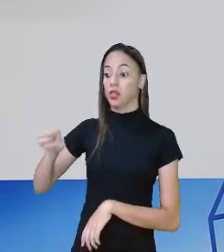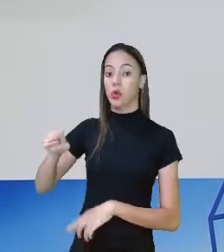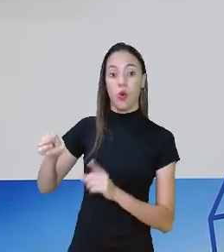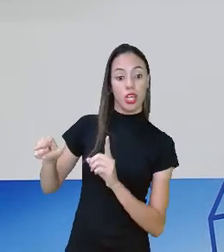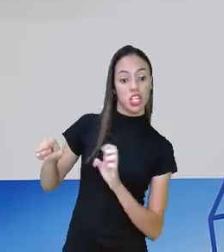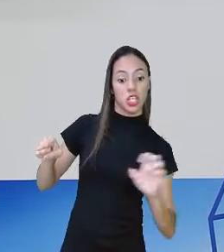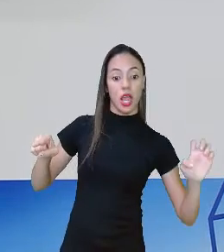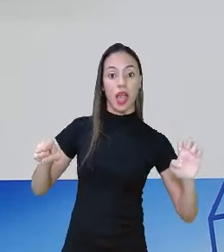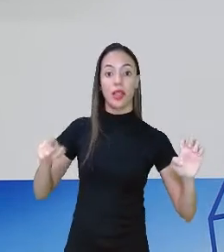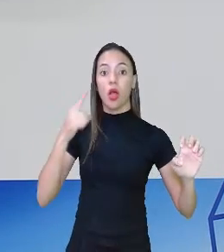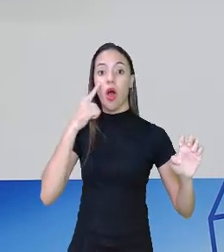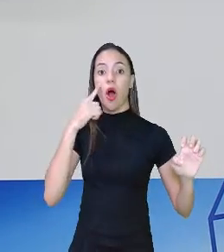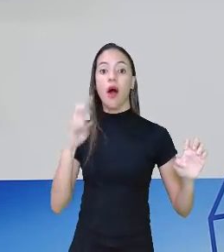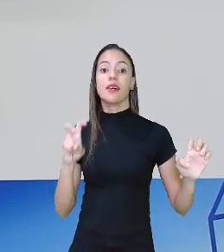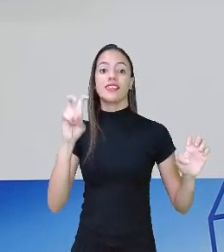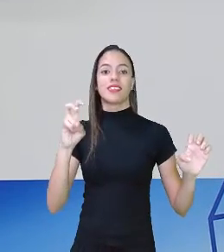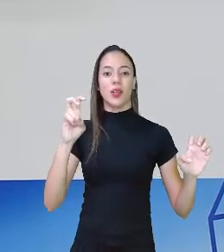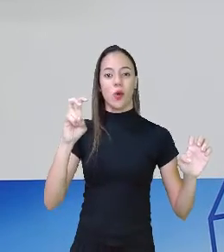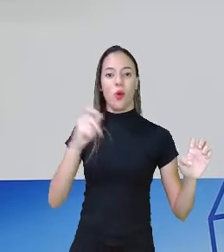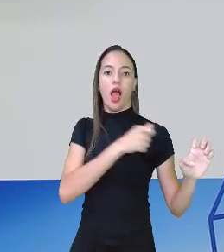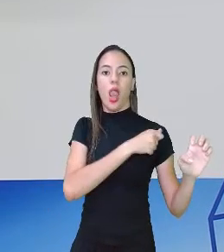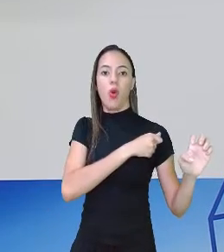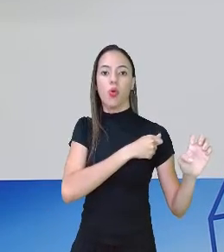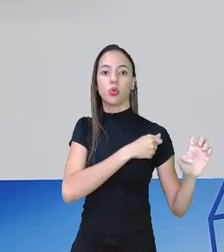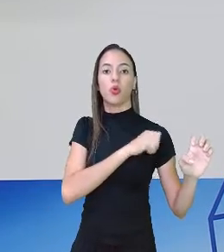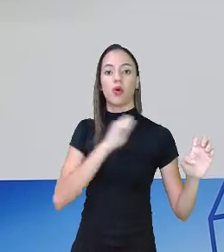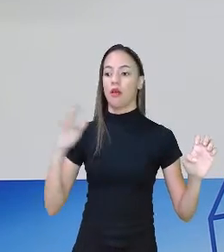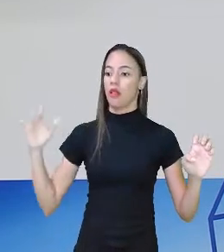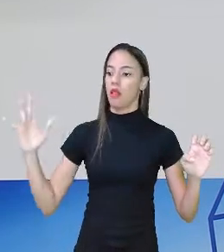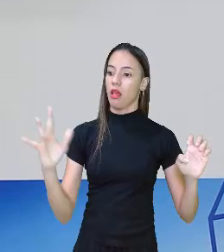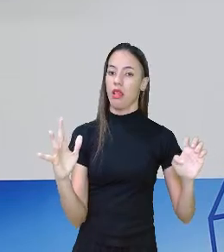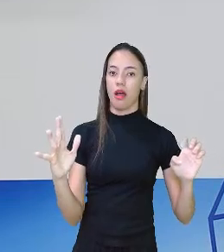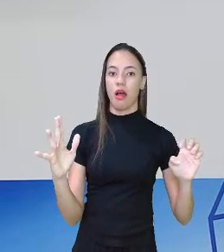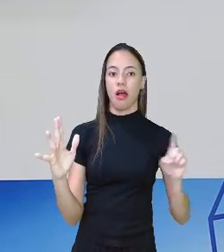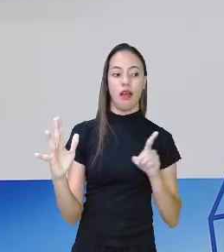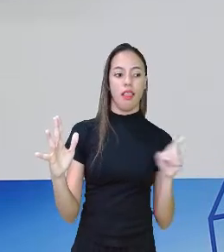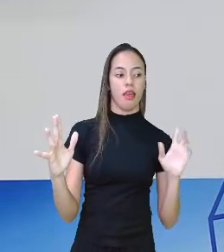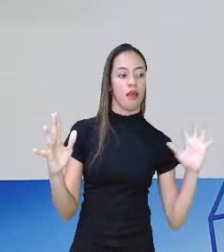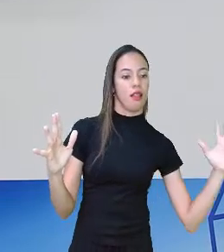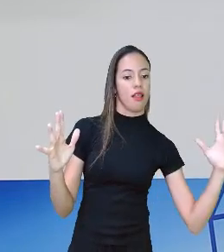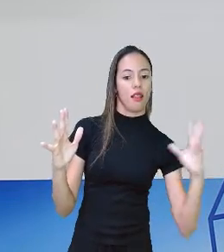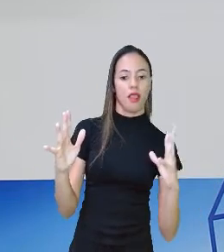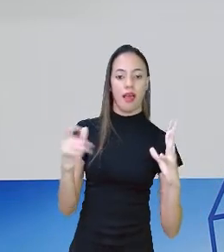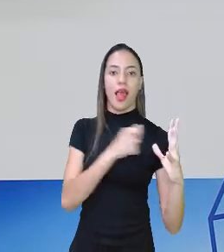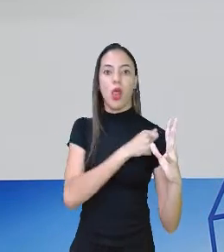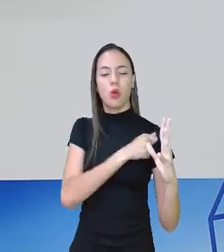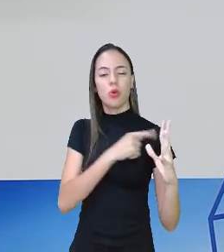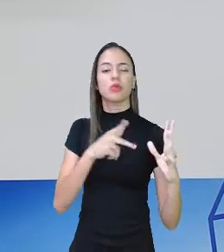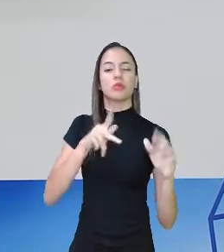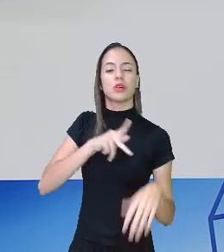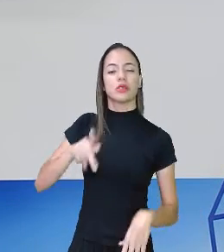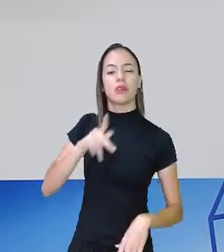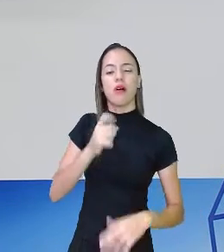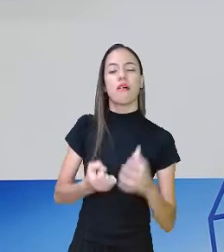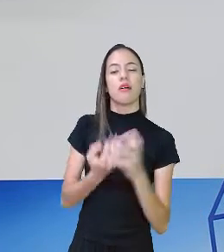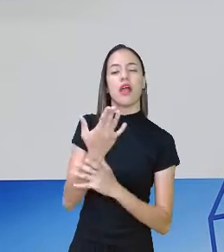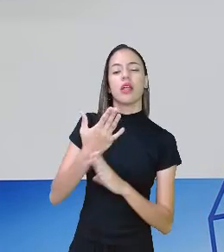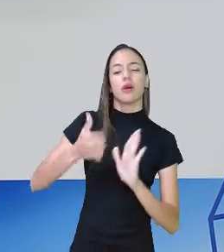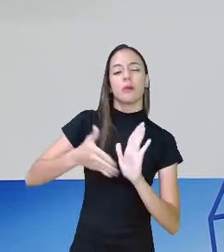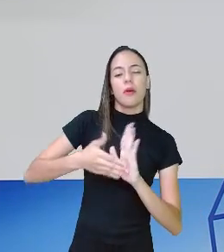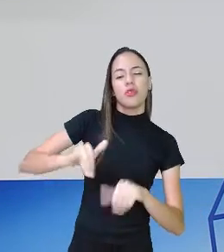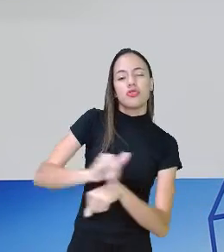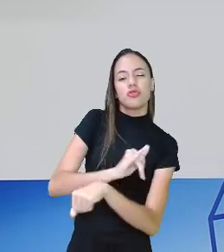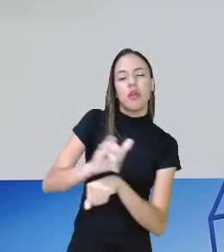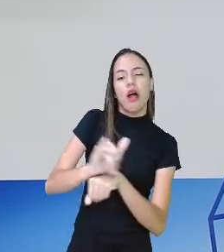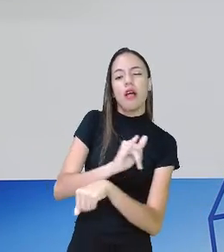então os cinco primeiros aqui do lado esquerdo. Enfim, o professor ele vai criando estratégias para poder